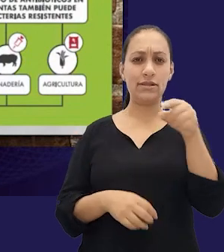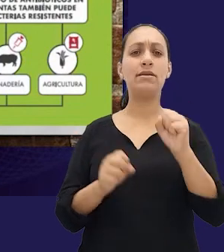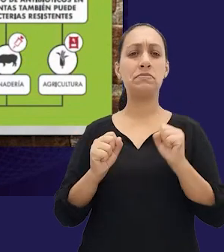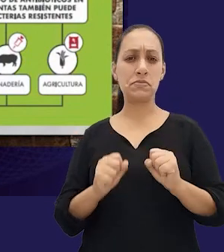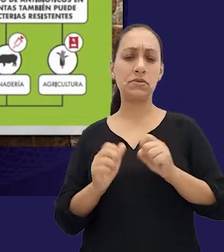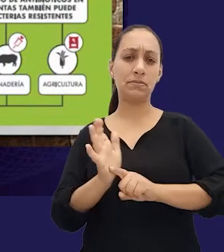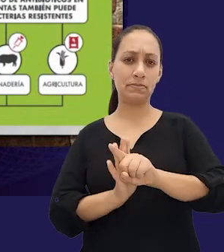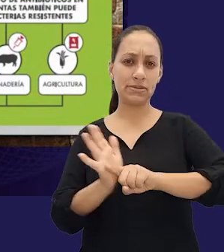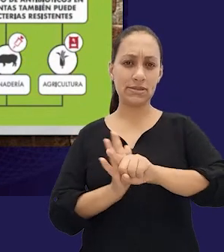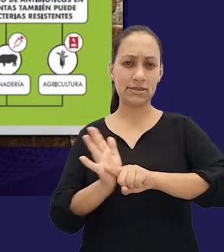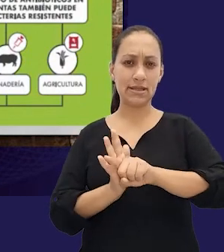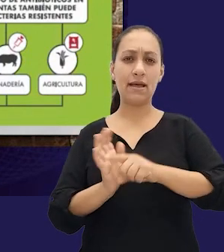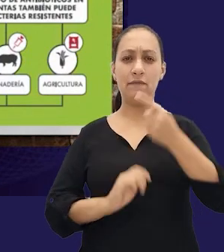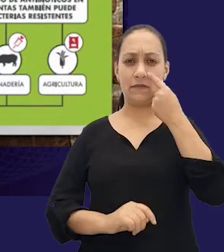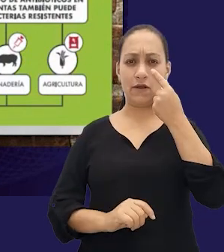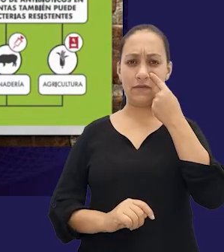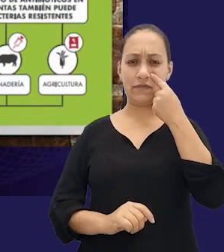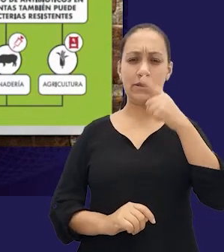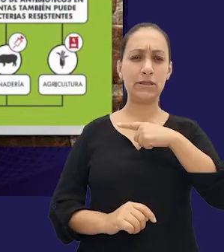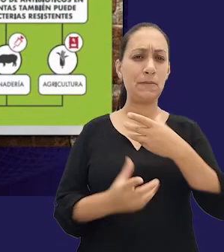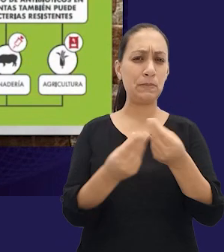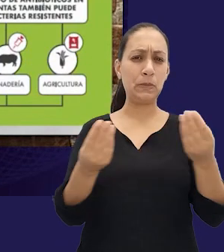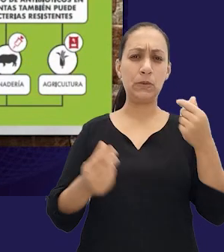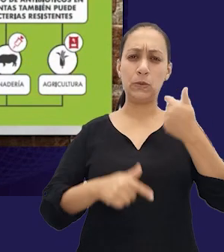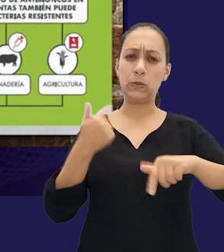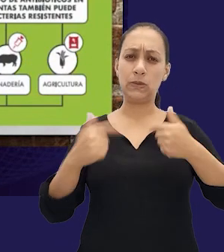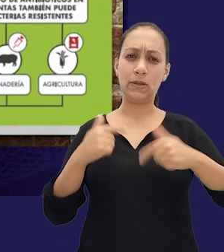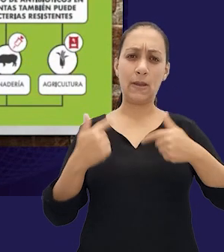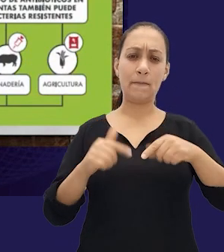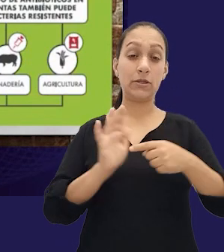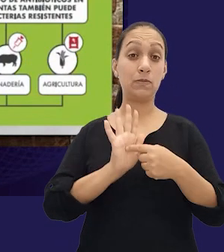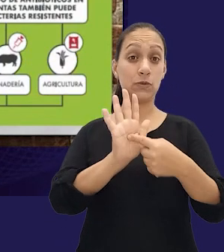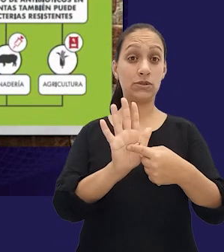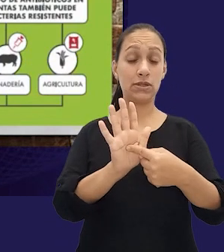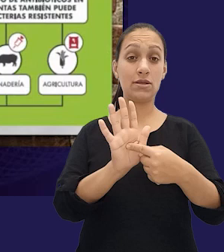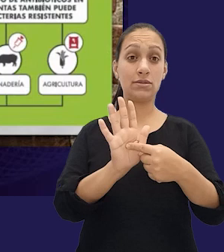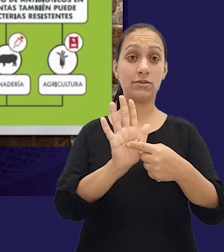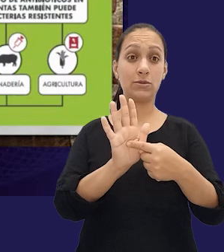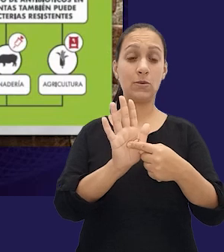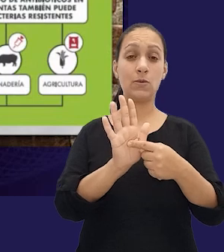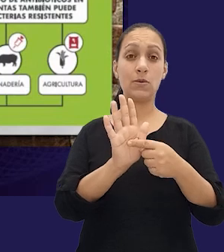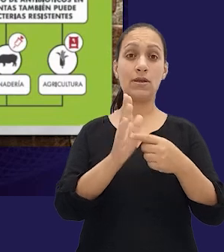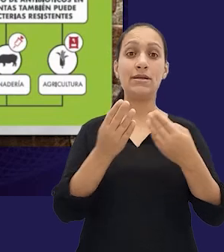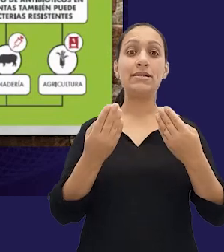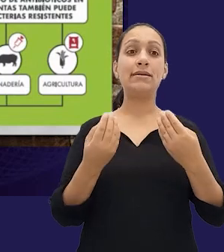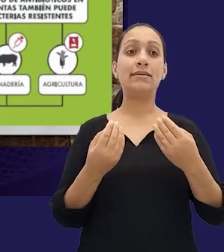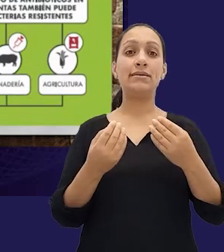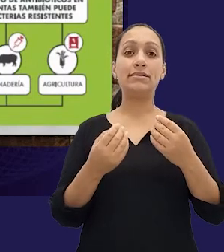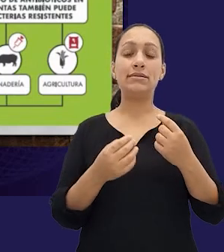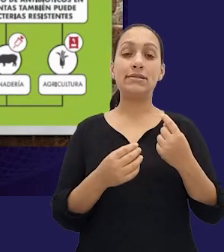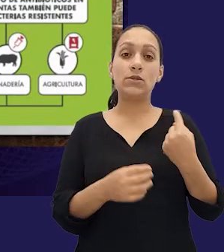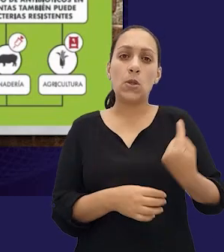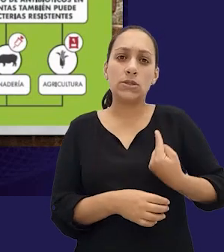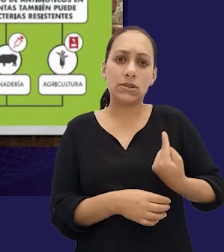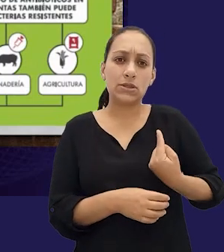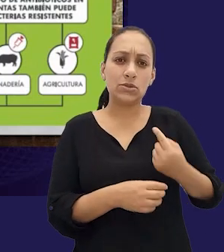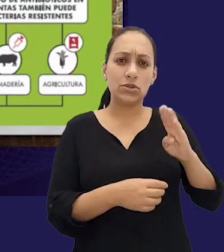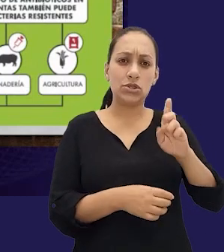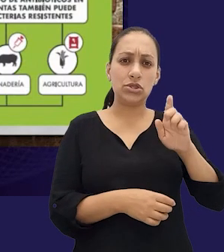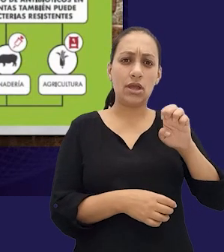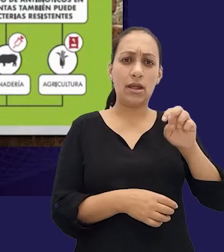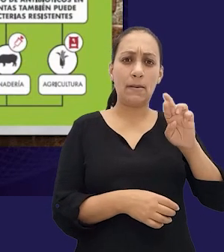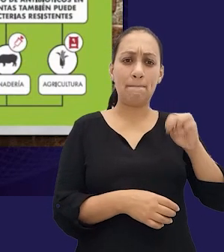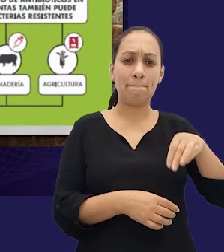pesquisar, vocês vão ver, tem muitos trabalhos mostrando isolamentos de germes resistentes a partir de fontes